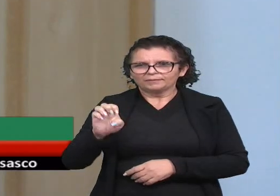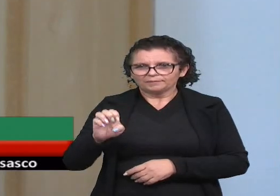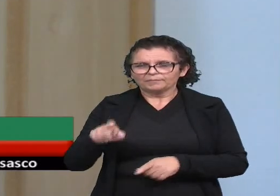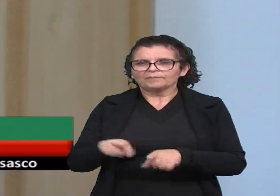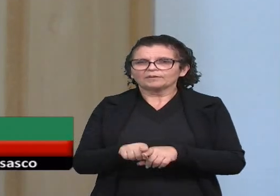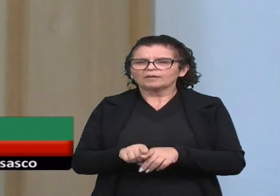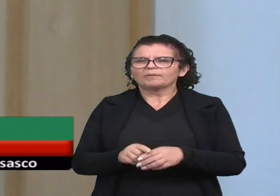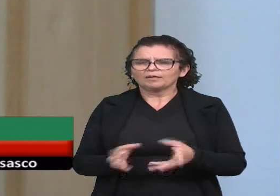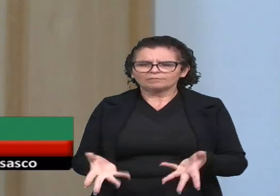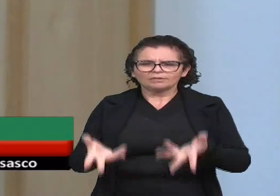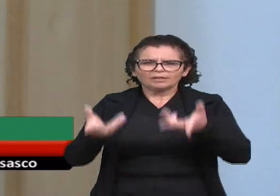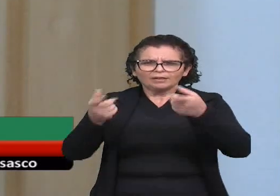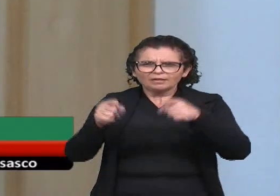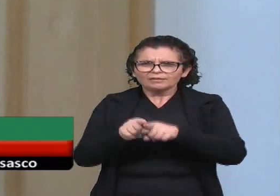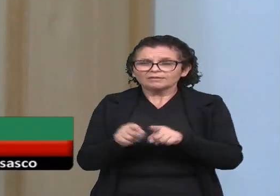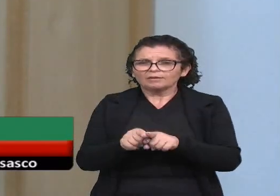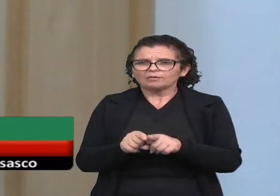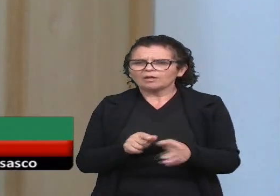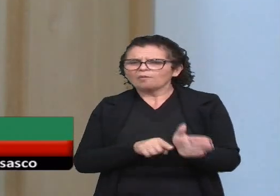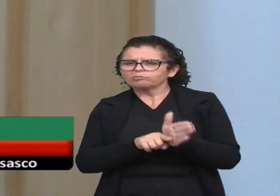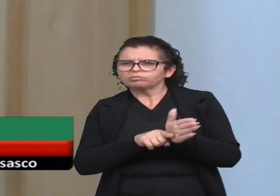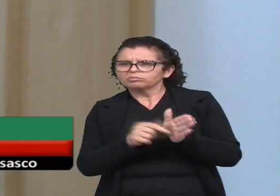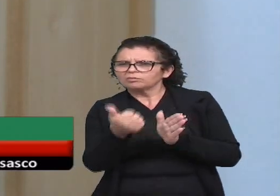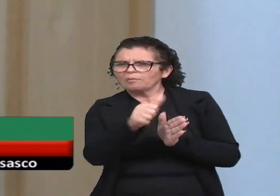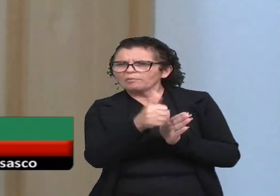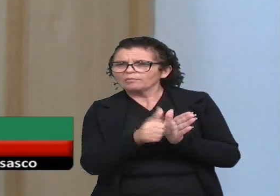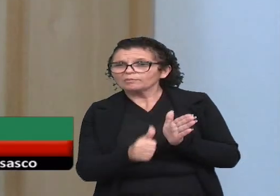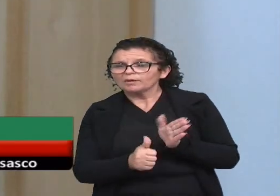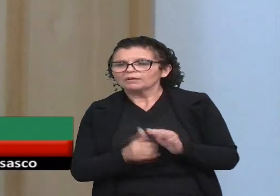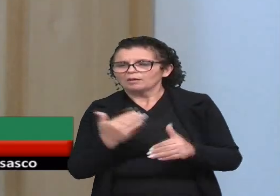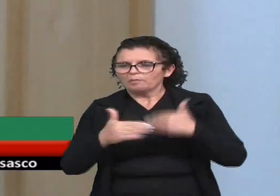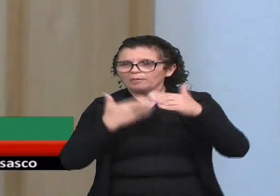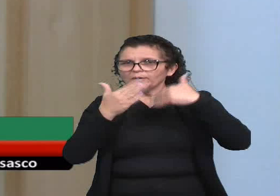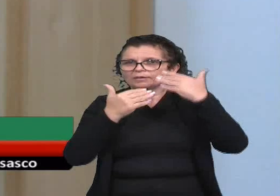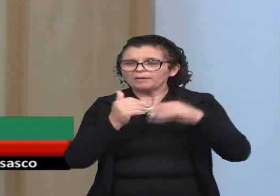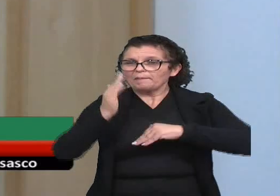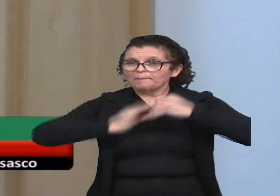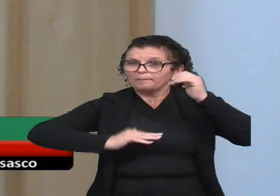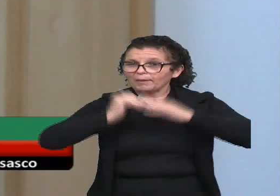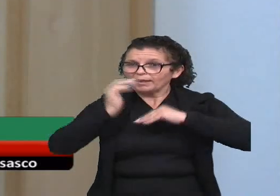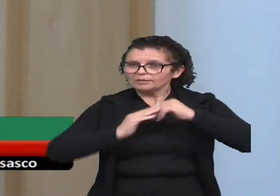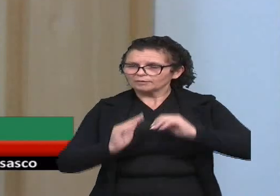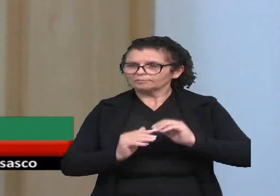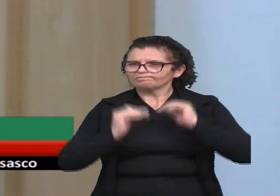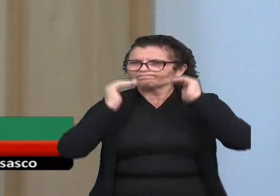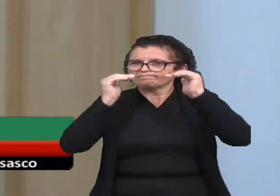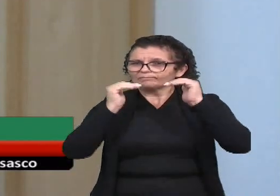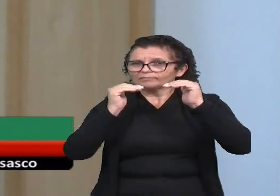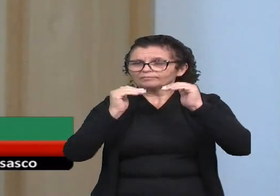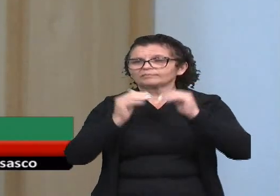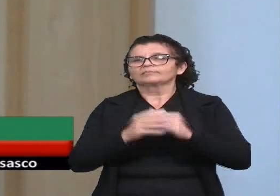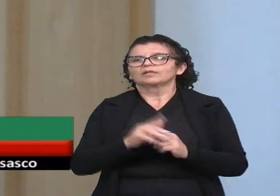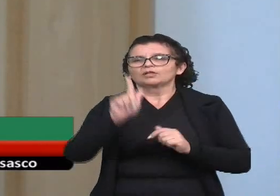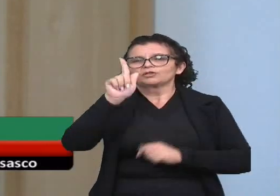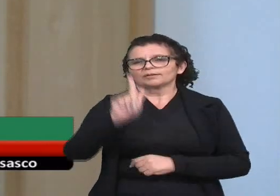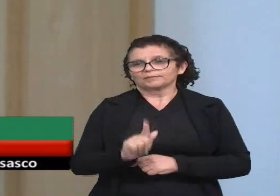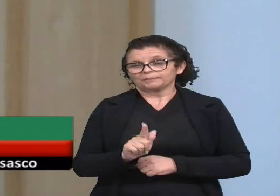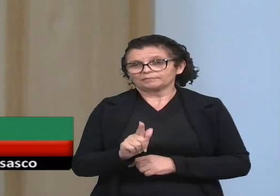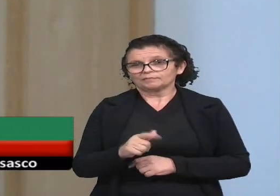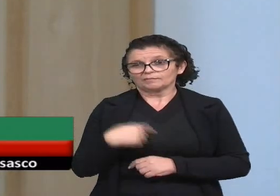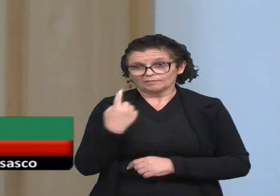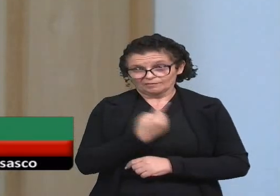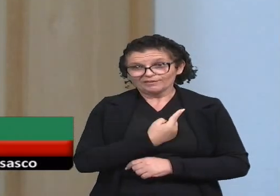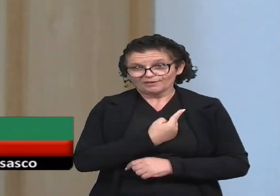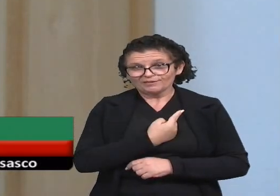da Gestão, atuando como examinador e contribuindo para o desenvolvimento de práticas de excelência em gestão. Então, nós